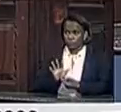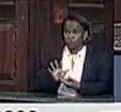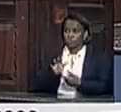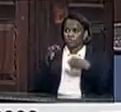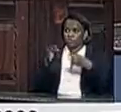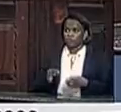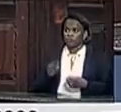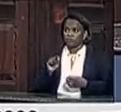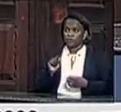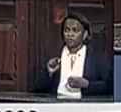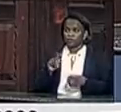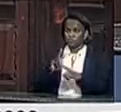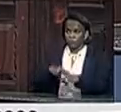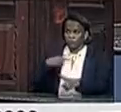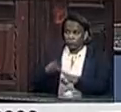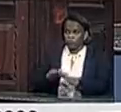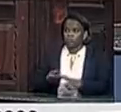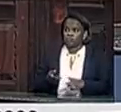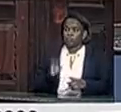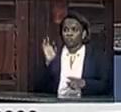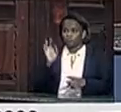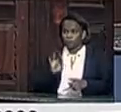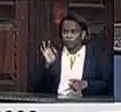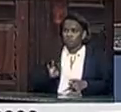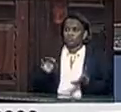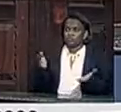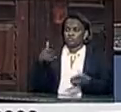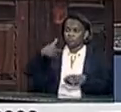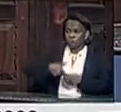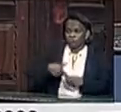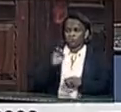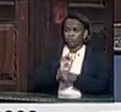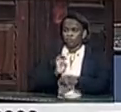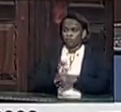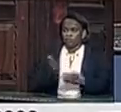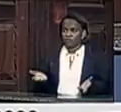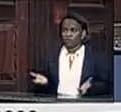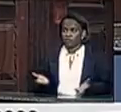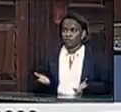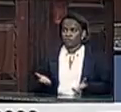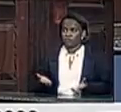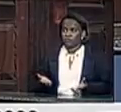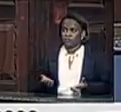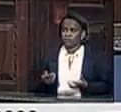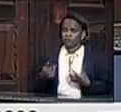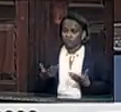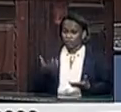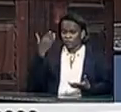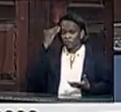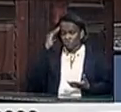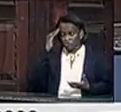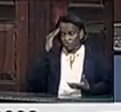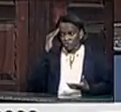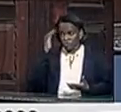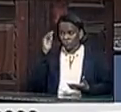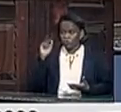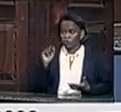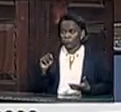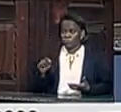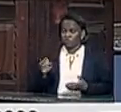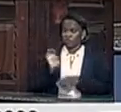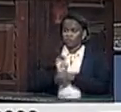Estado, diretamente atingidas no aumento que vai recair sobre, efetivamente, a parcela da